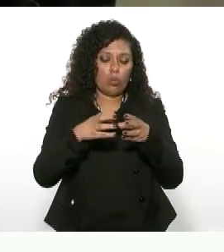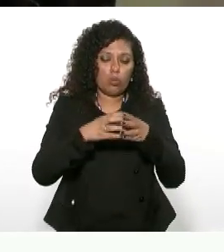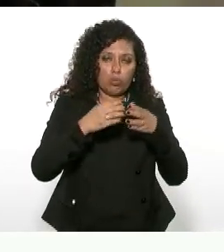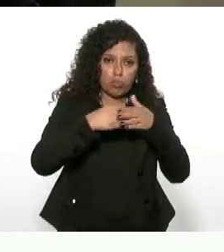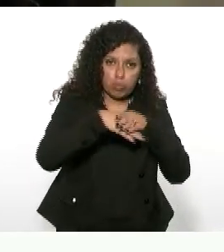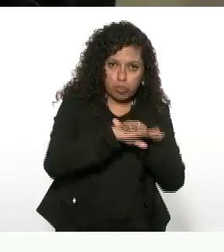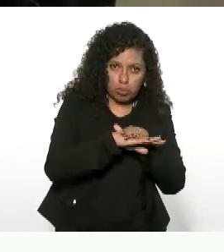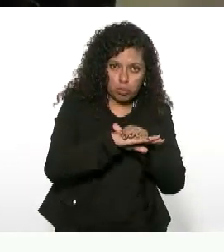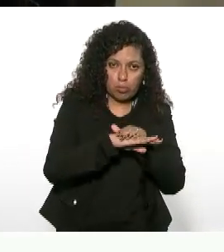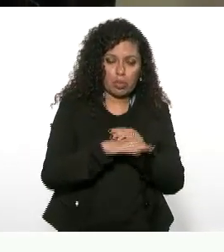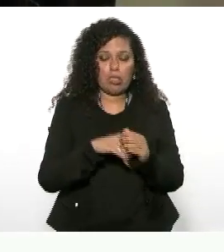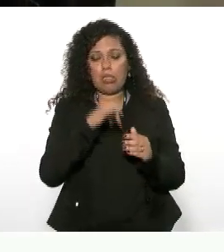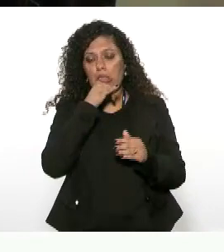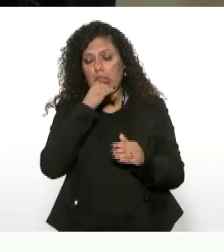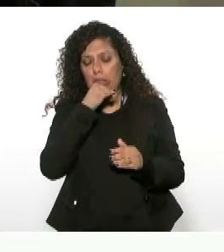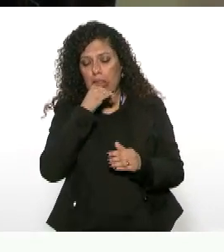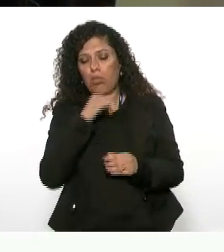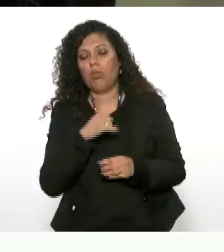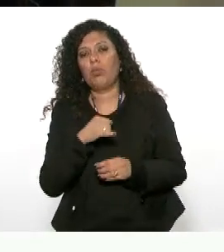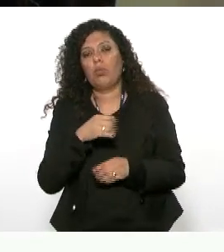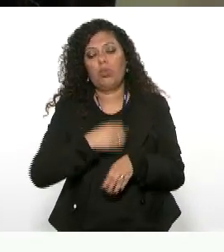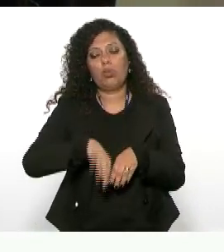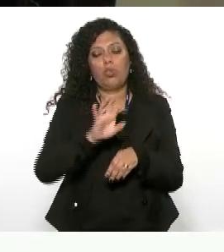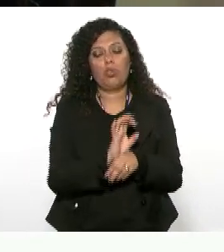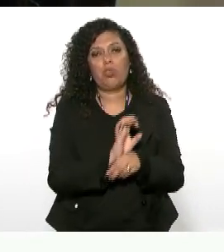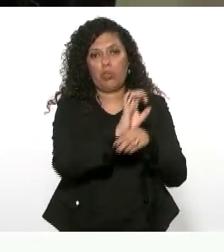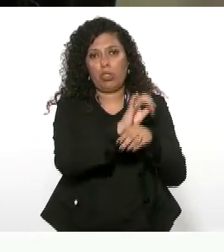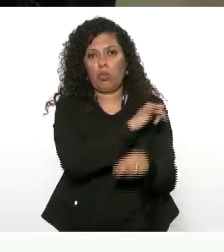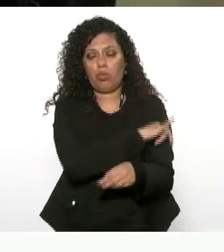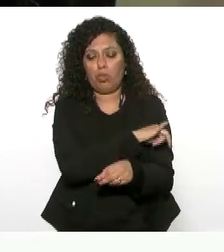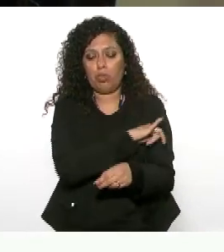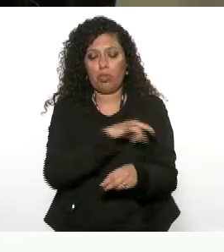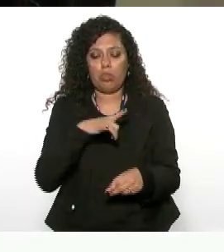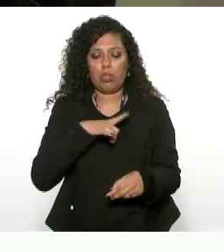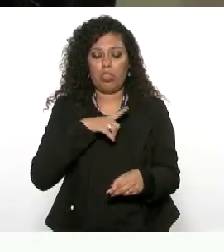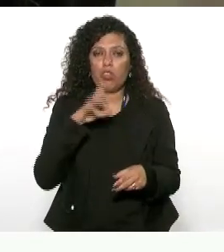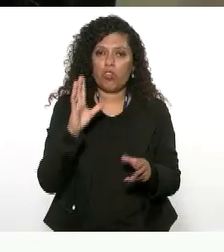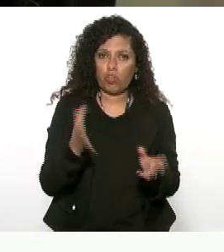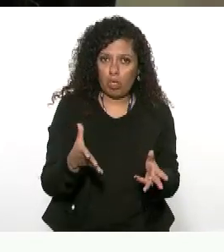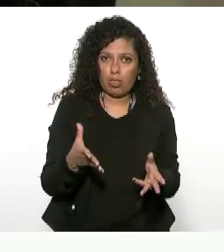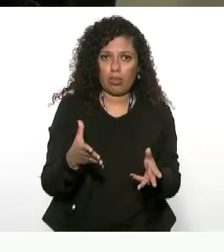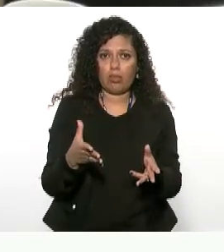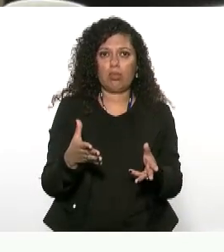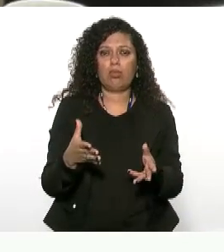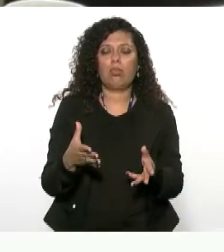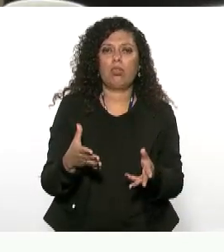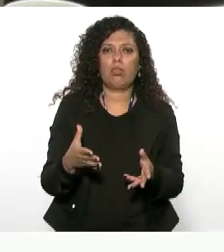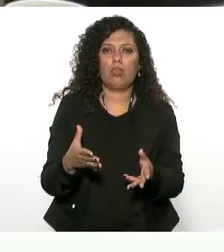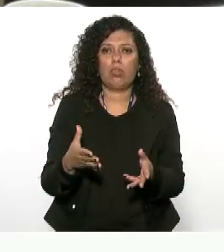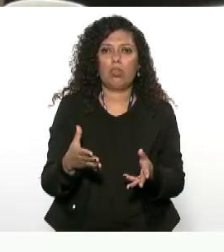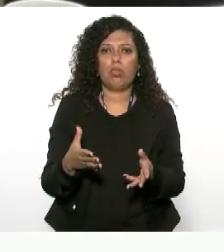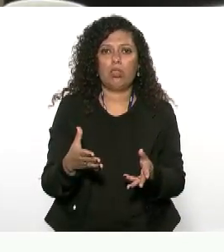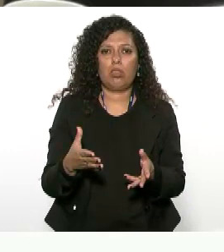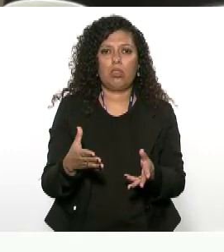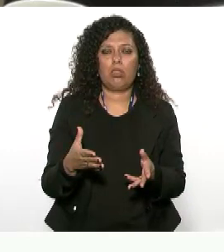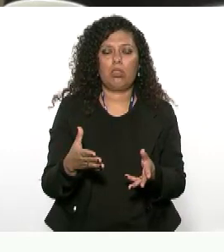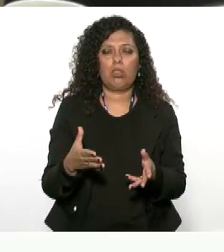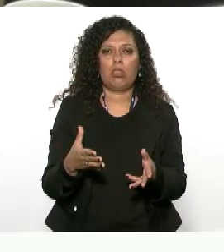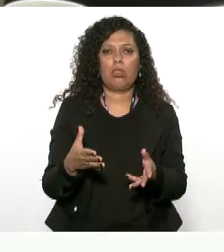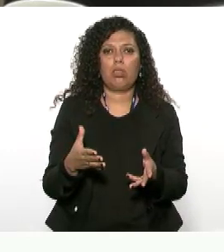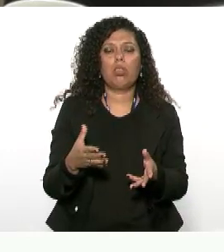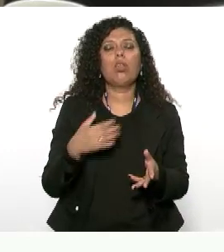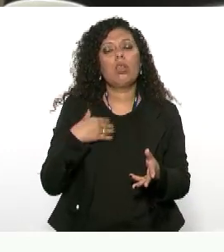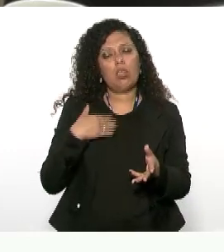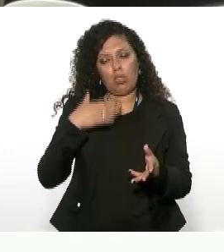que, como o Estado do Rio de Janeiro já tem um fundo estadual... Não, esse eu tenho certeza. Esse eu tenho exatamente. certeza que não é possível. Esse eu